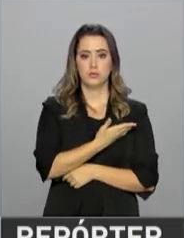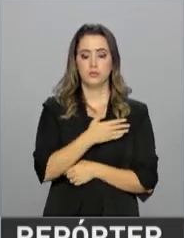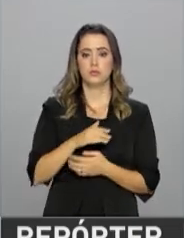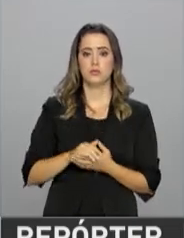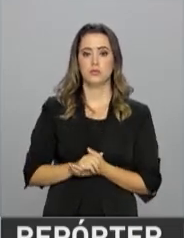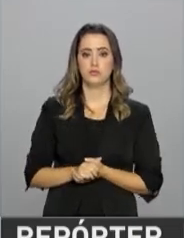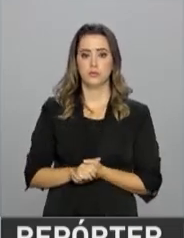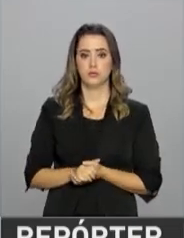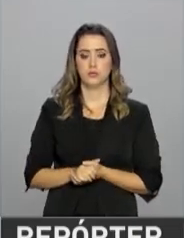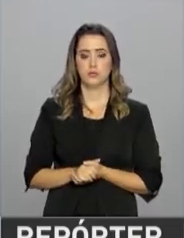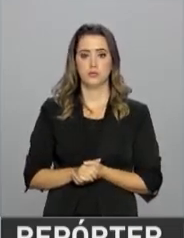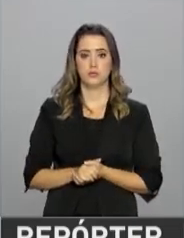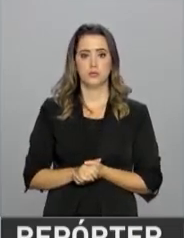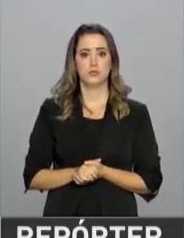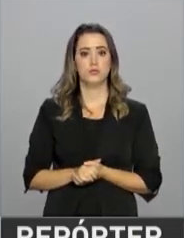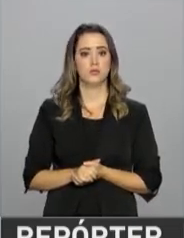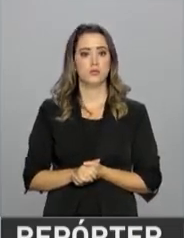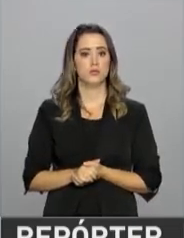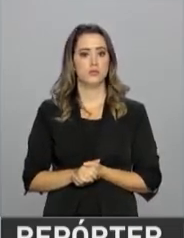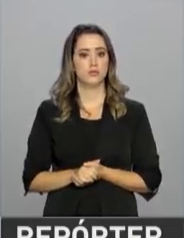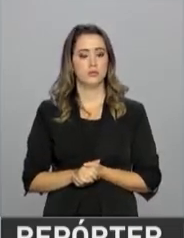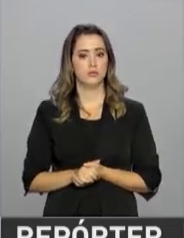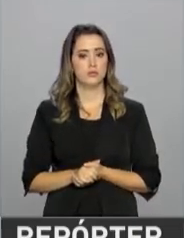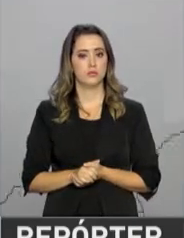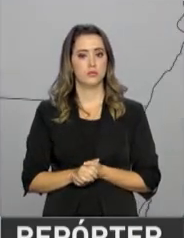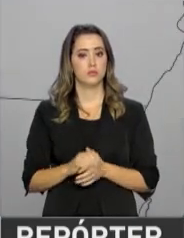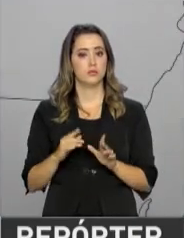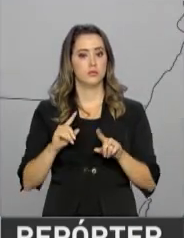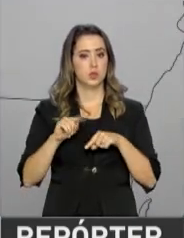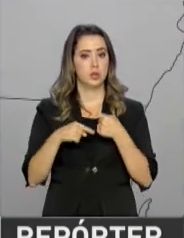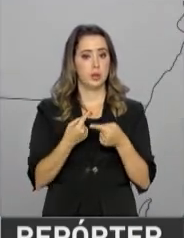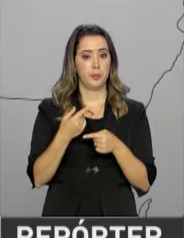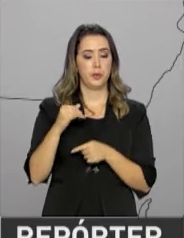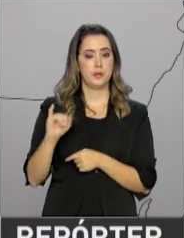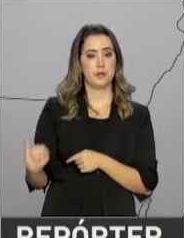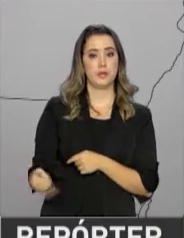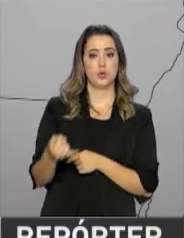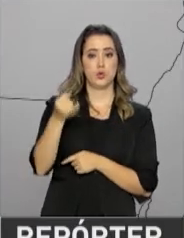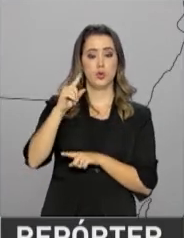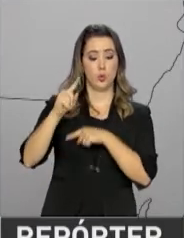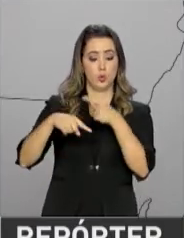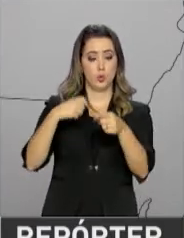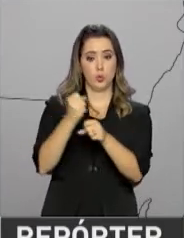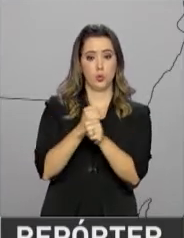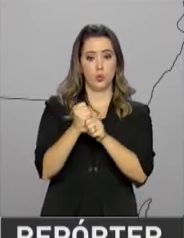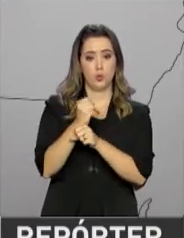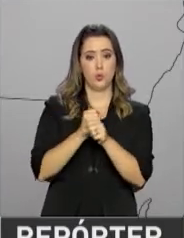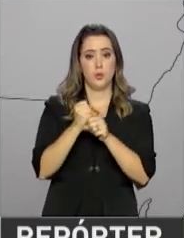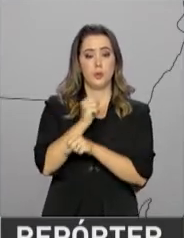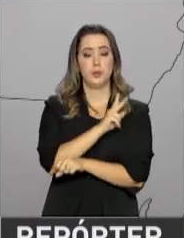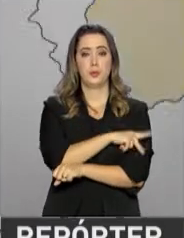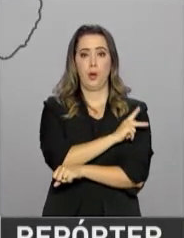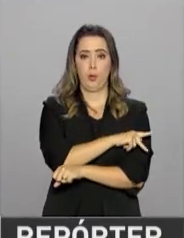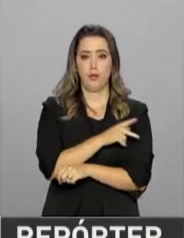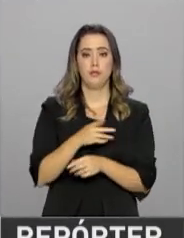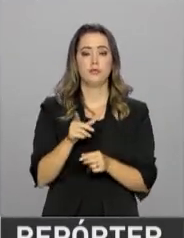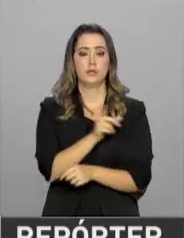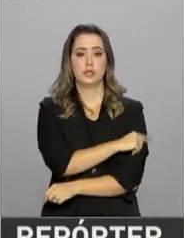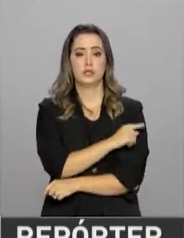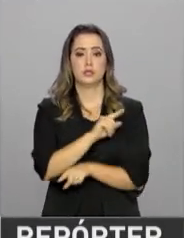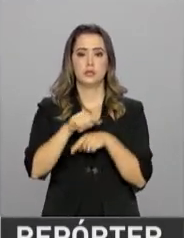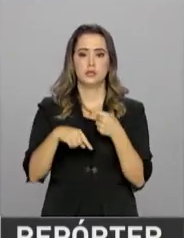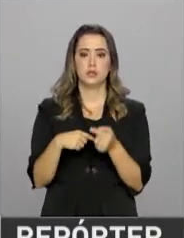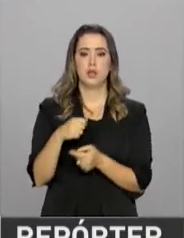santa catarina paraná e rio grande do sul em janeiro do ano que vem será a vez do piauí alagoas